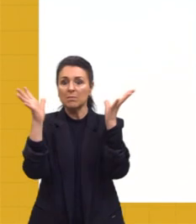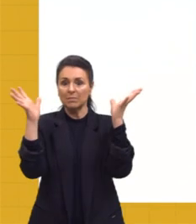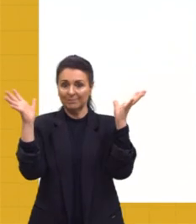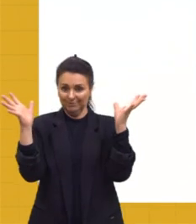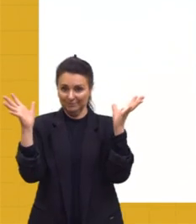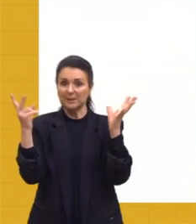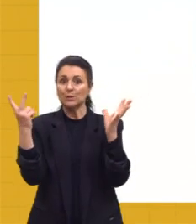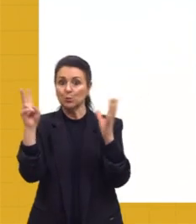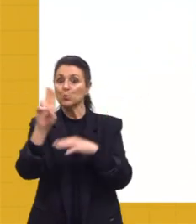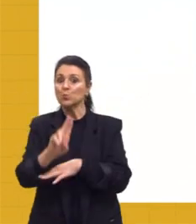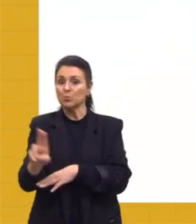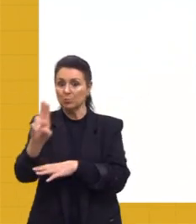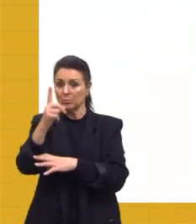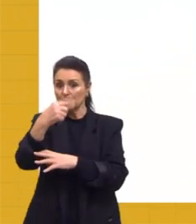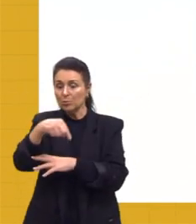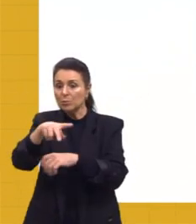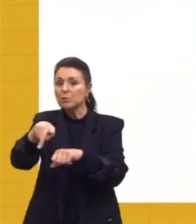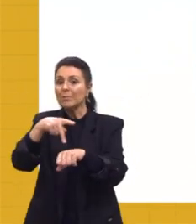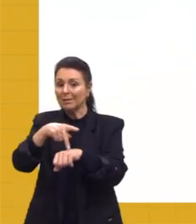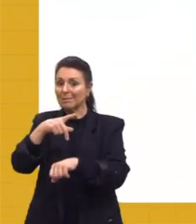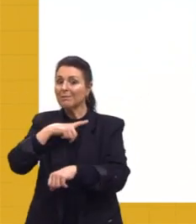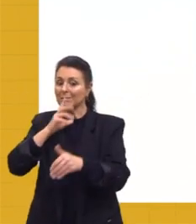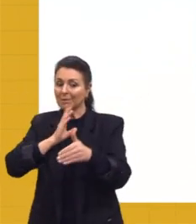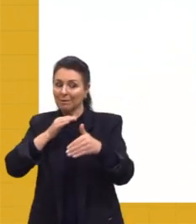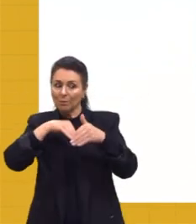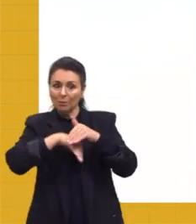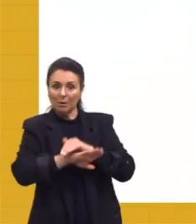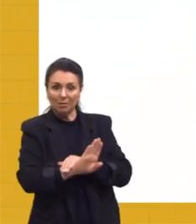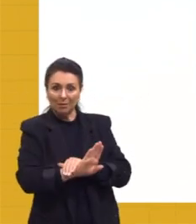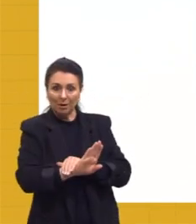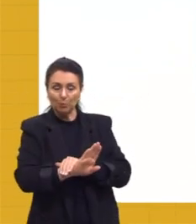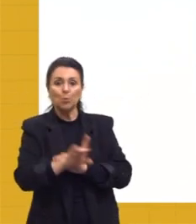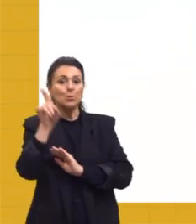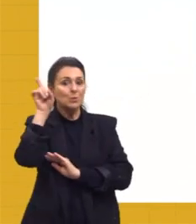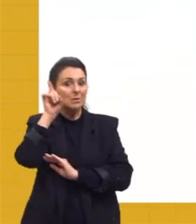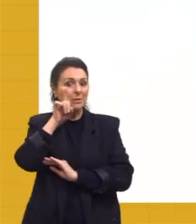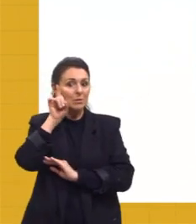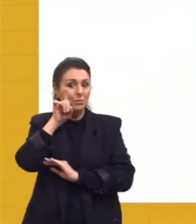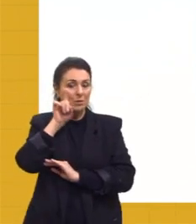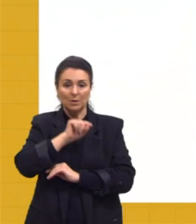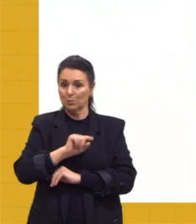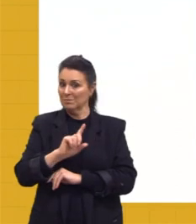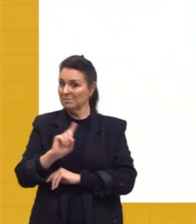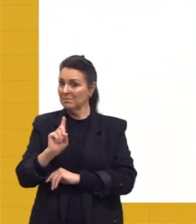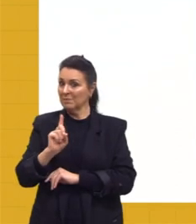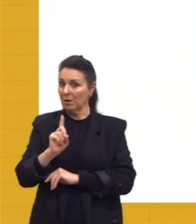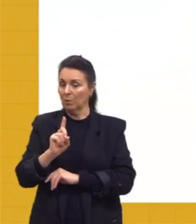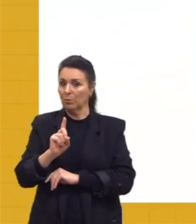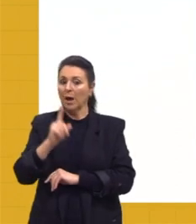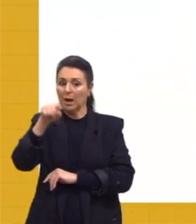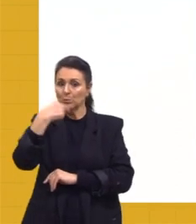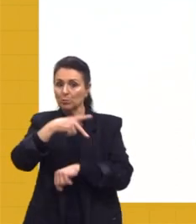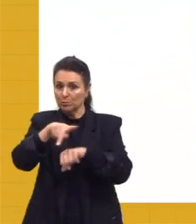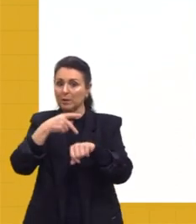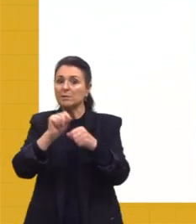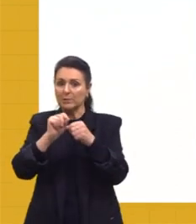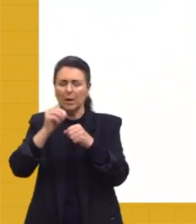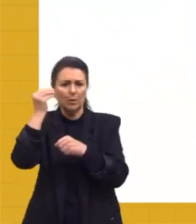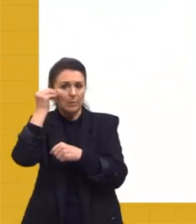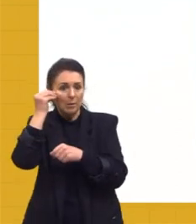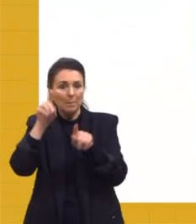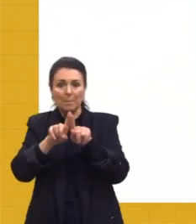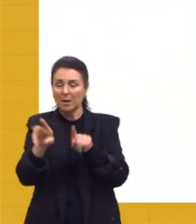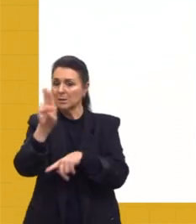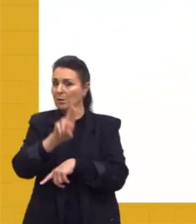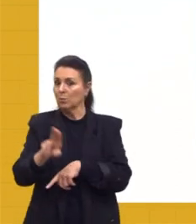os outros países tem as suas bombas atômicas mas nunca lançar fizeram os seus testes aquela coisa toda e eu trago para vocês aqui ó